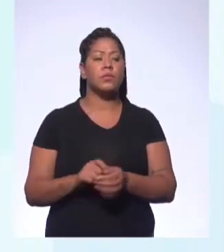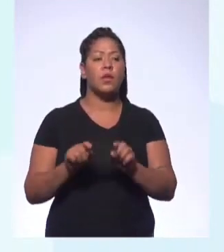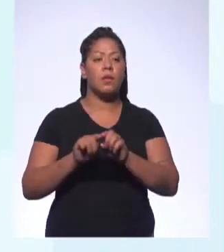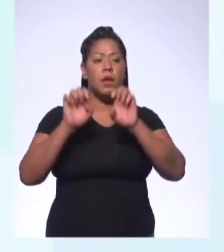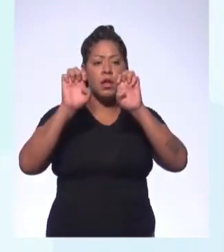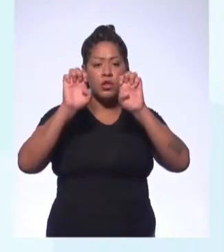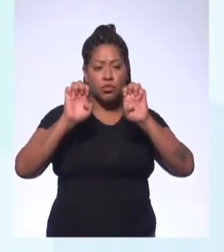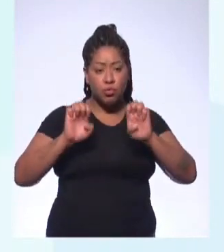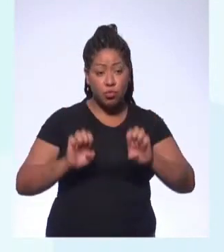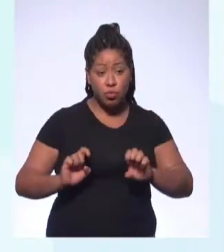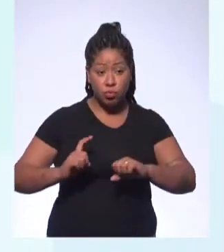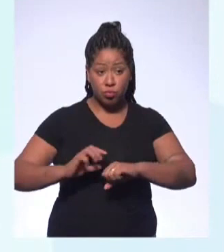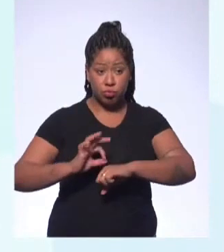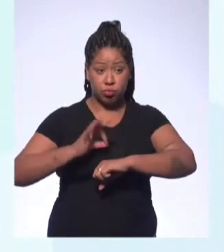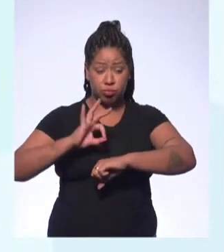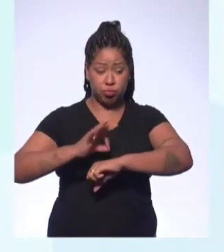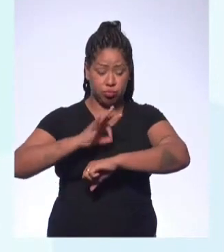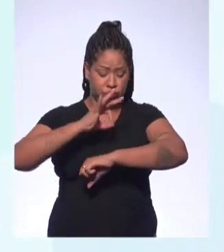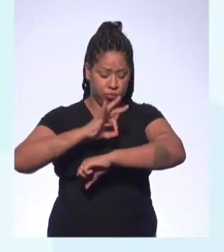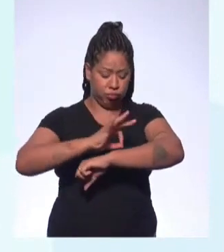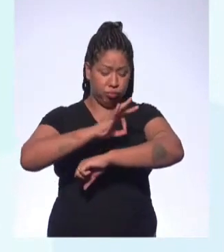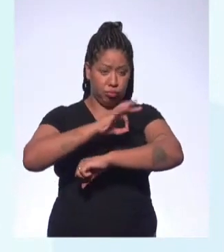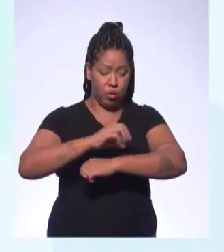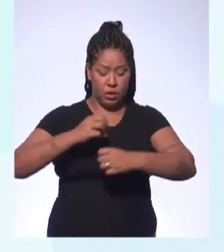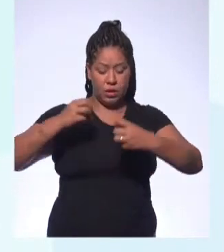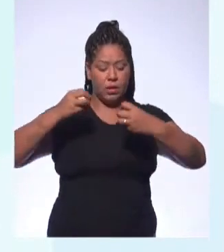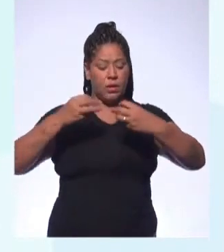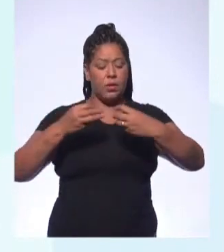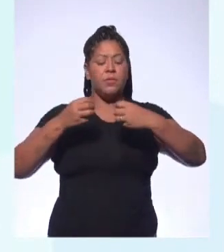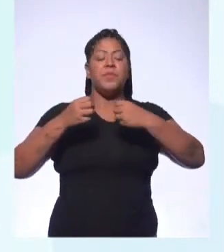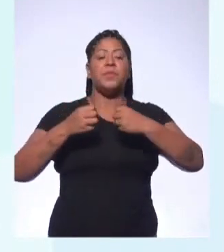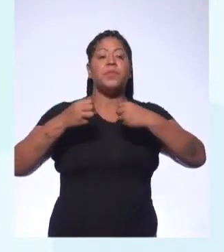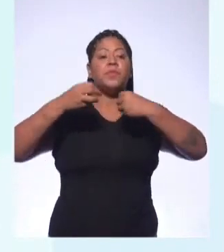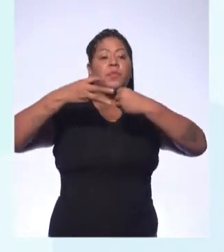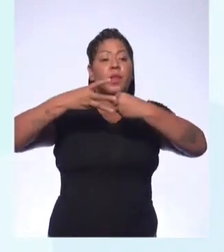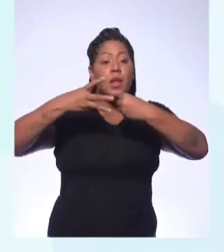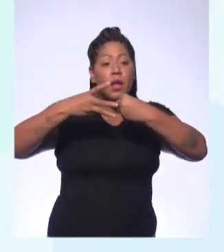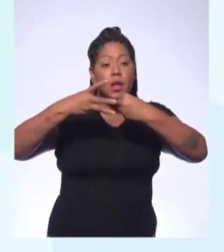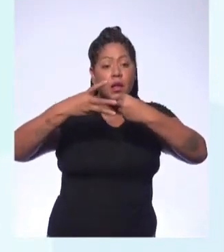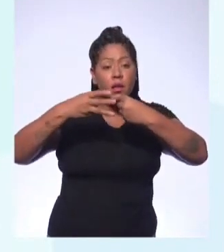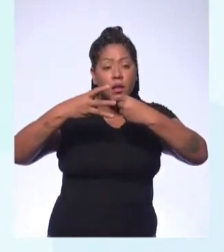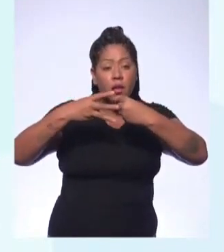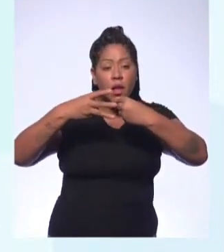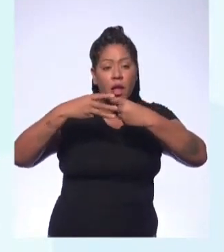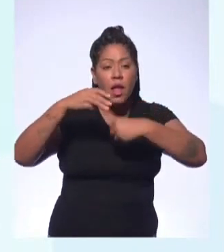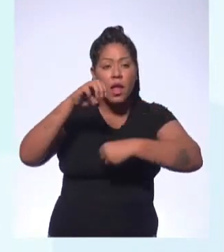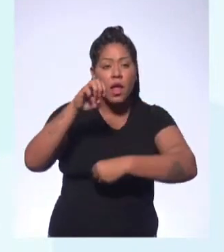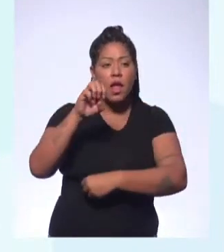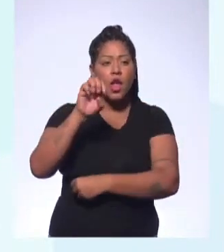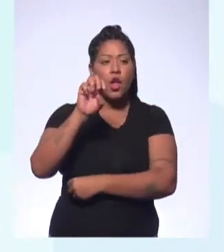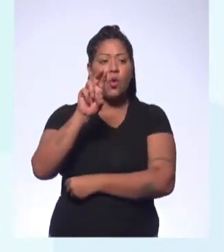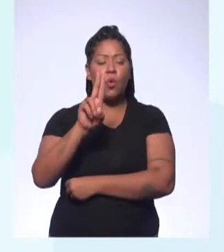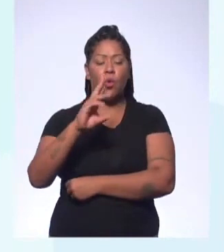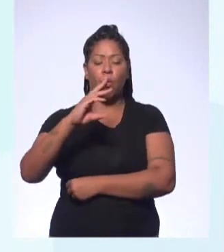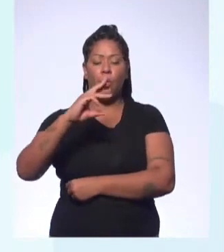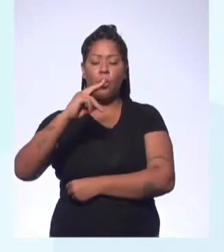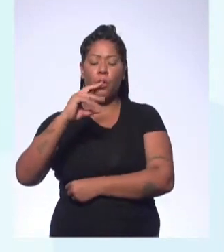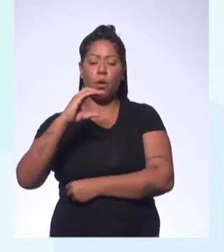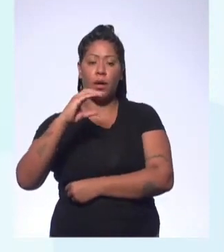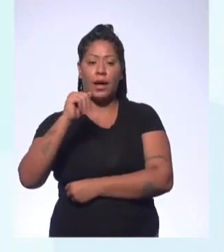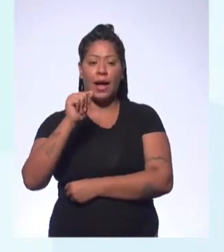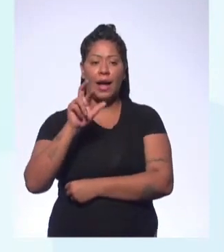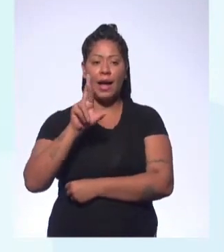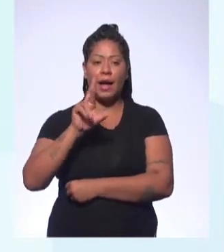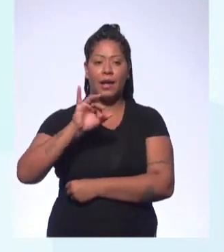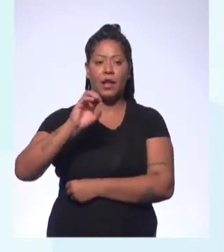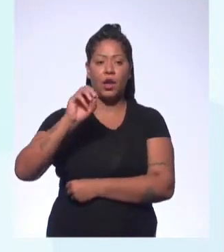então do protozoário que vai ser a da célula eucarionte, né? Eu já dei essa explanação, mas só para a gente lembrar que ela vai ter núcleo, vai